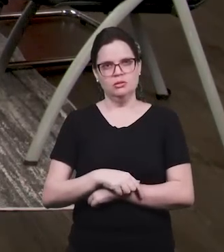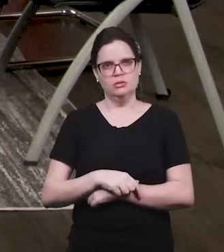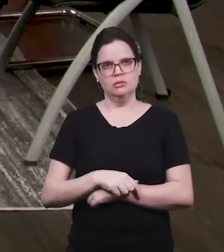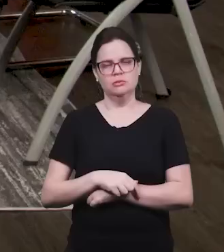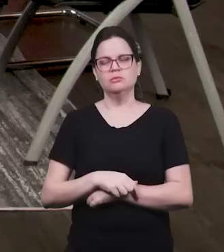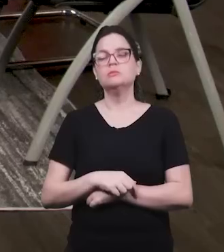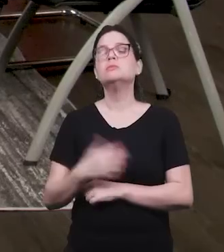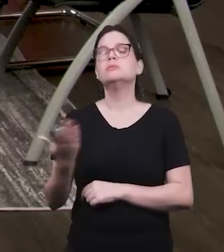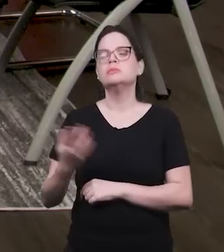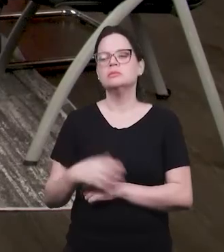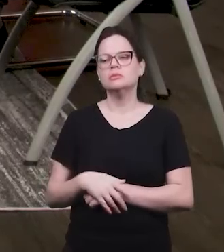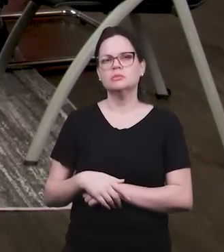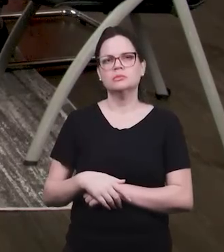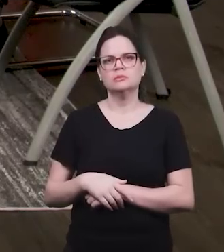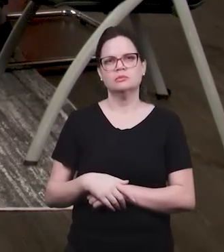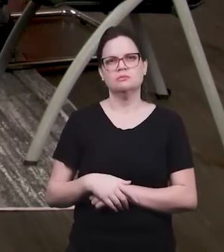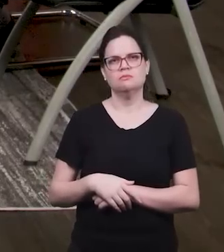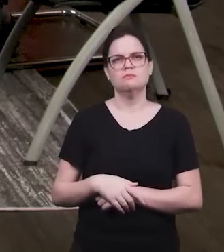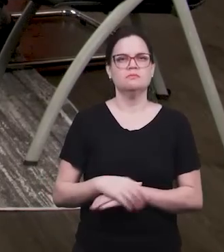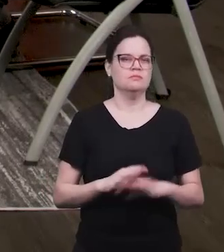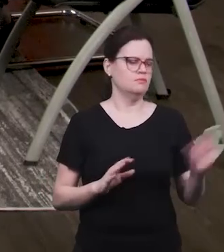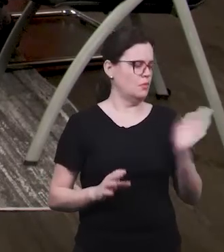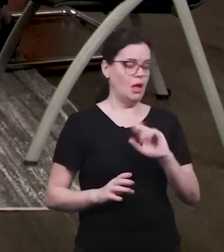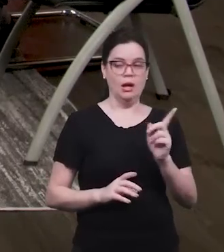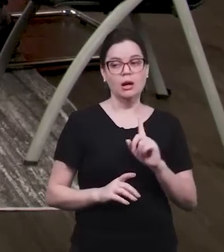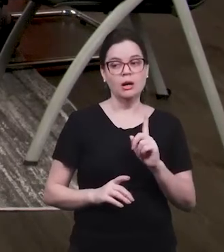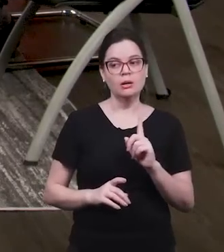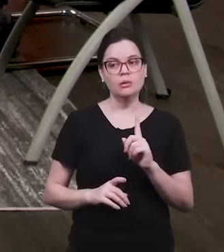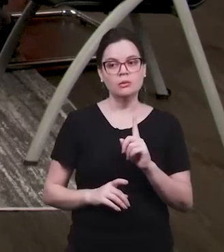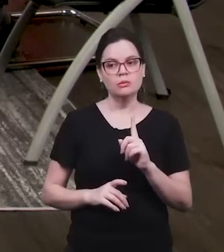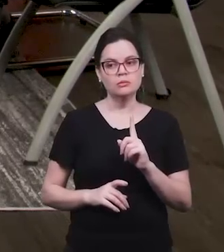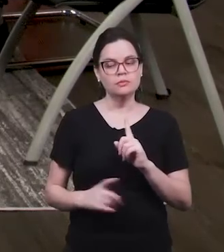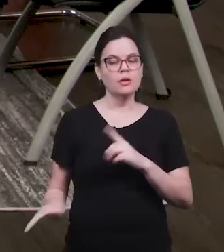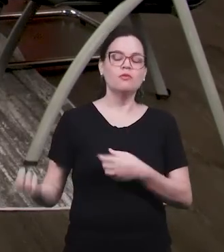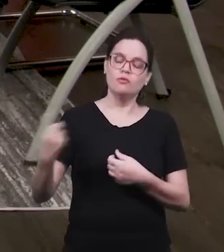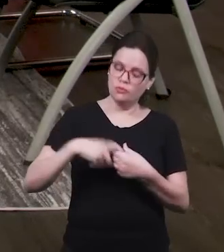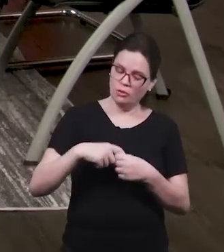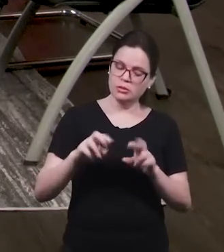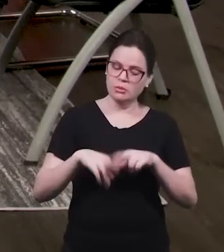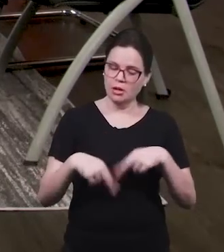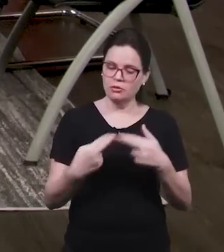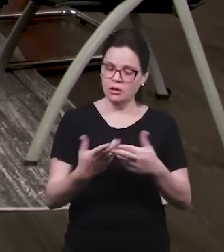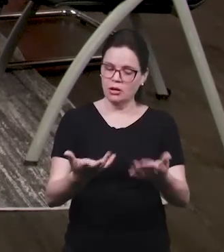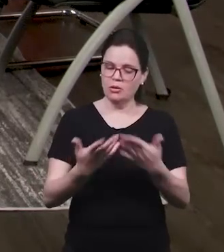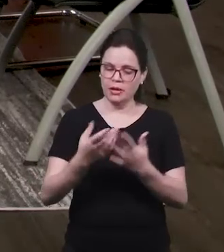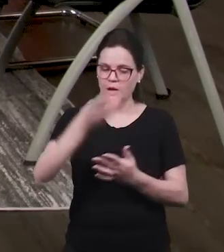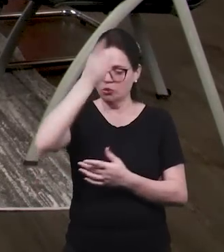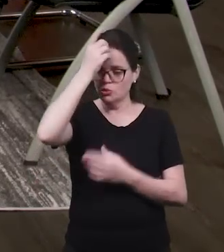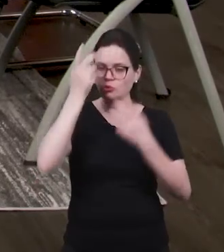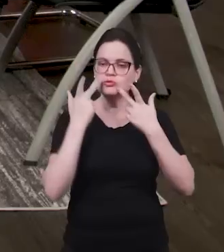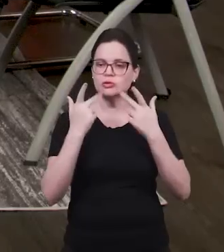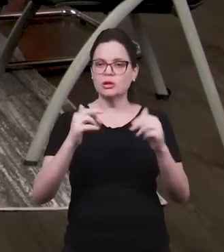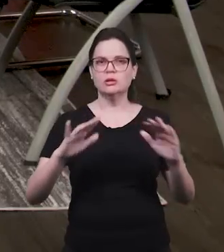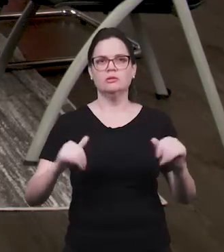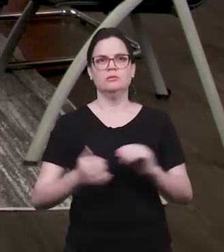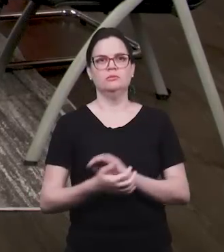línguas. Aí eu disse, não, vamos voltar. Aí o senhor falou assim, se você